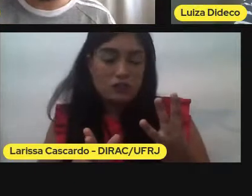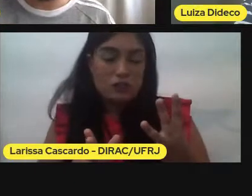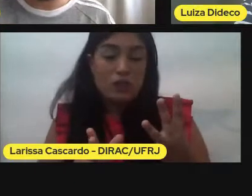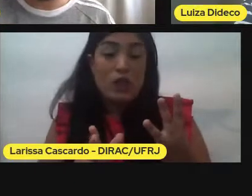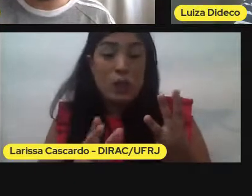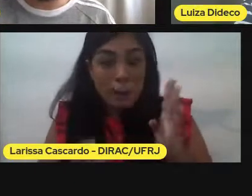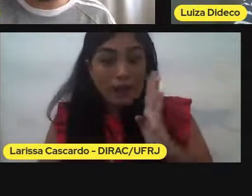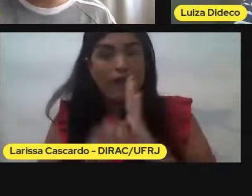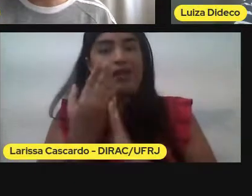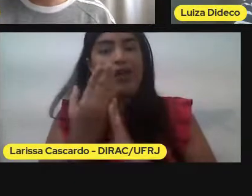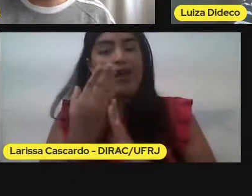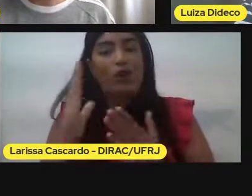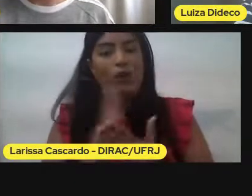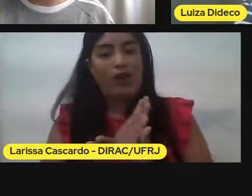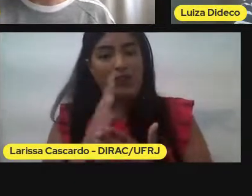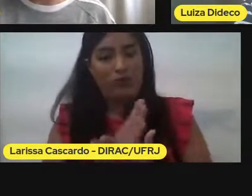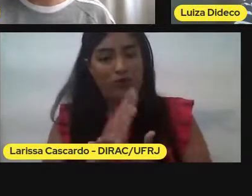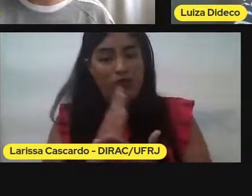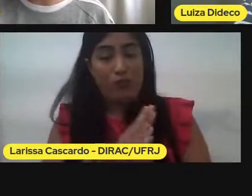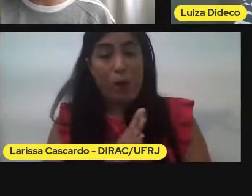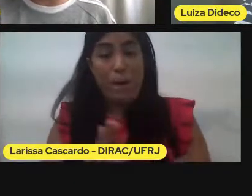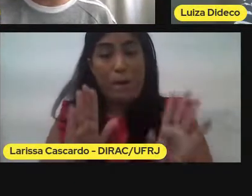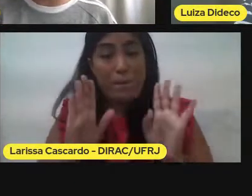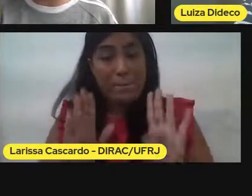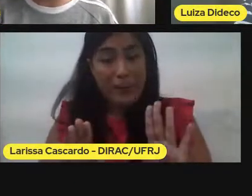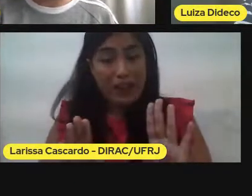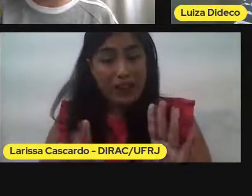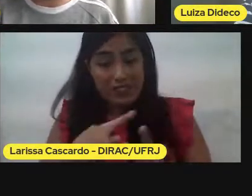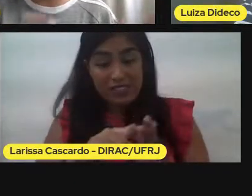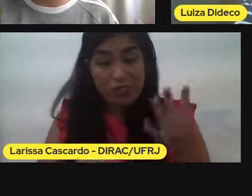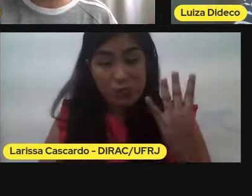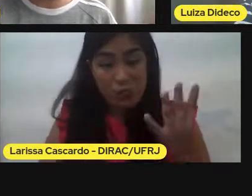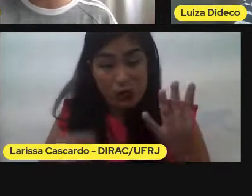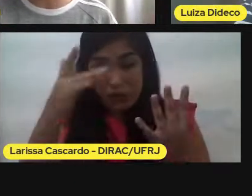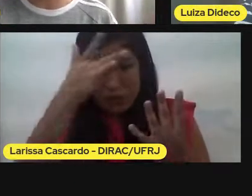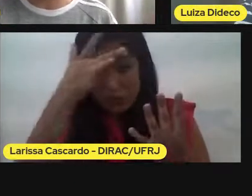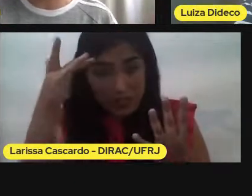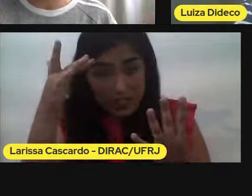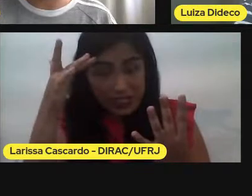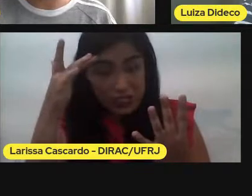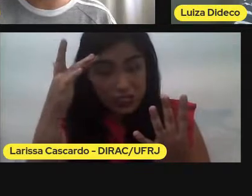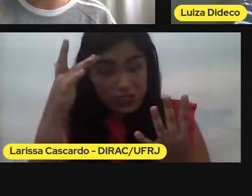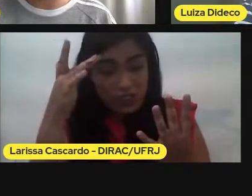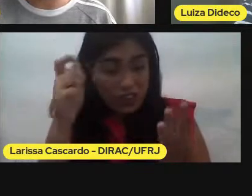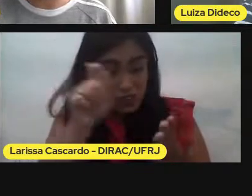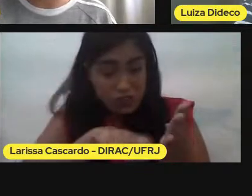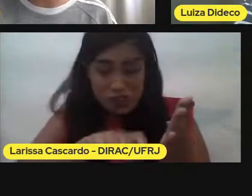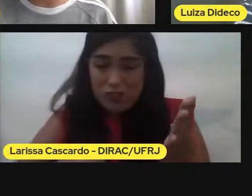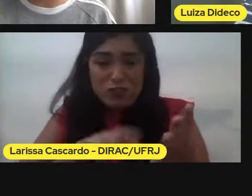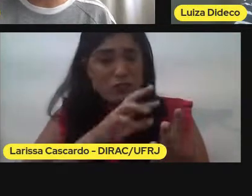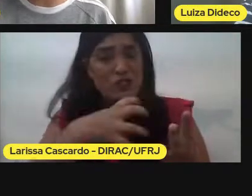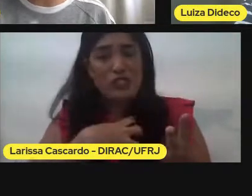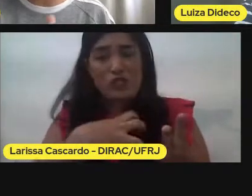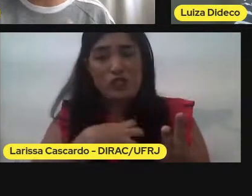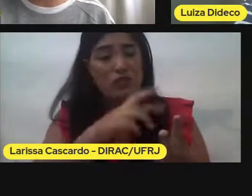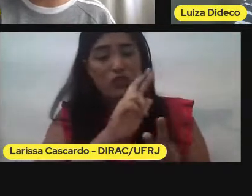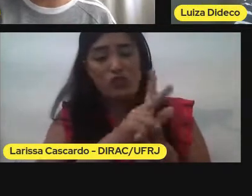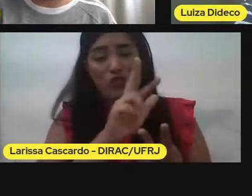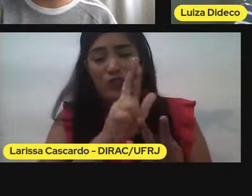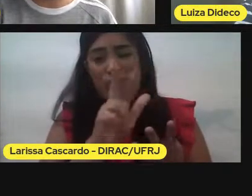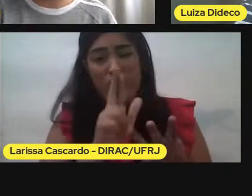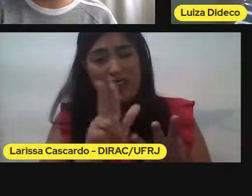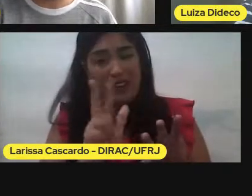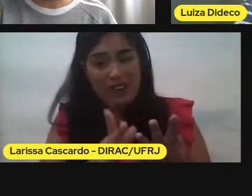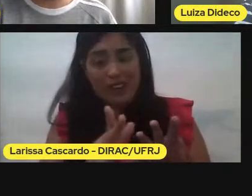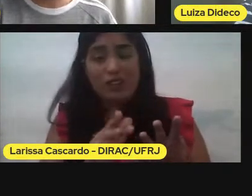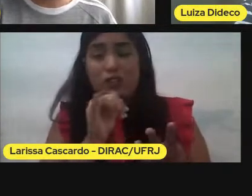livro. Só que essas pessoas organizaram esses textos de maneira completamente diferente entre si. Os portugueses organizaram